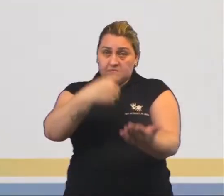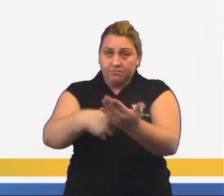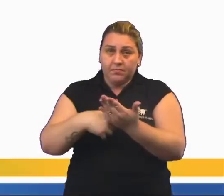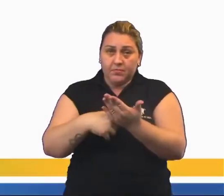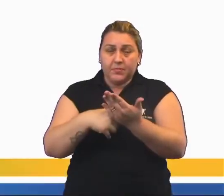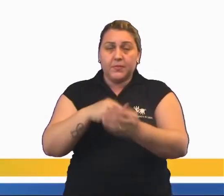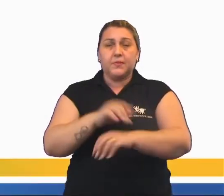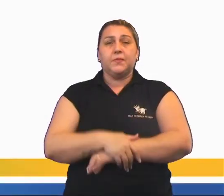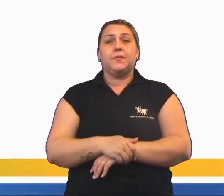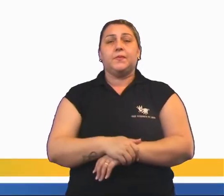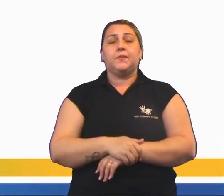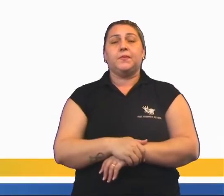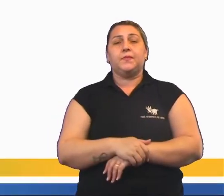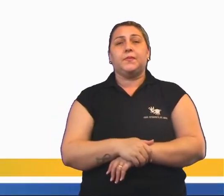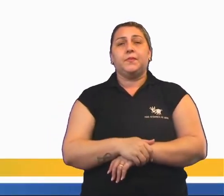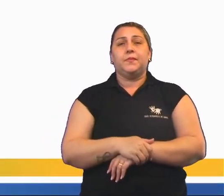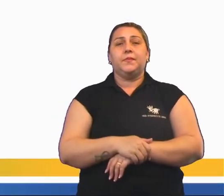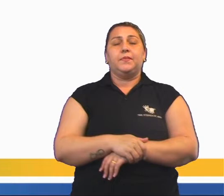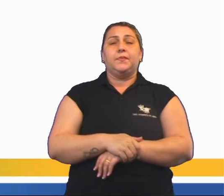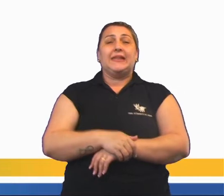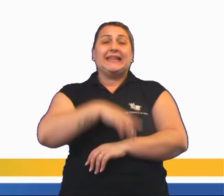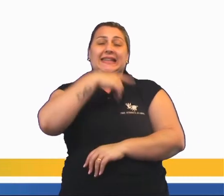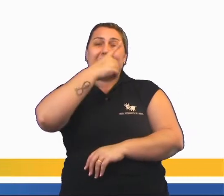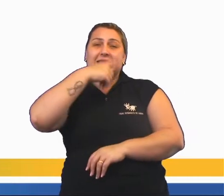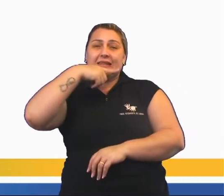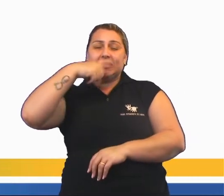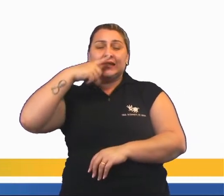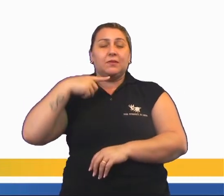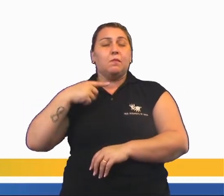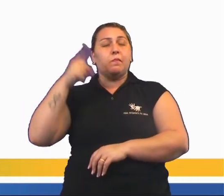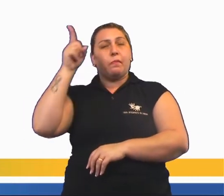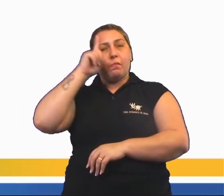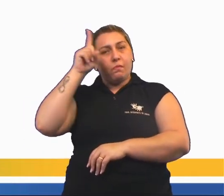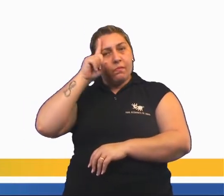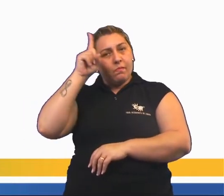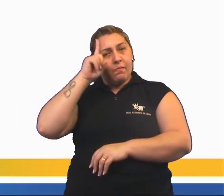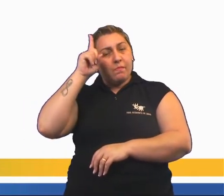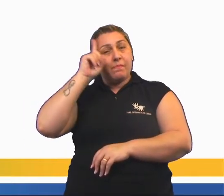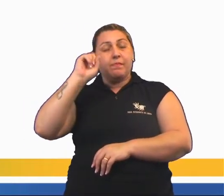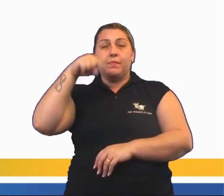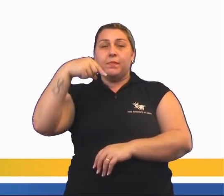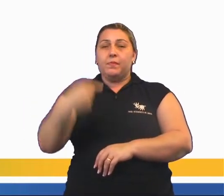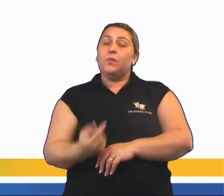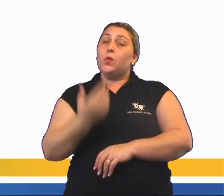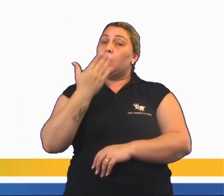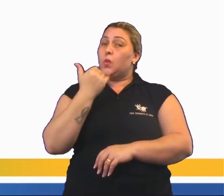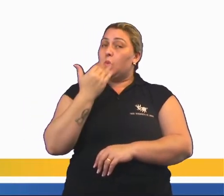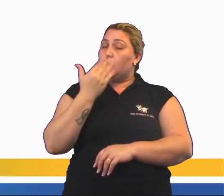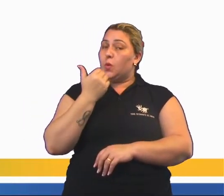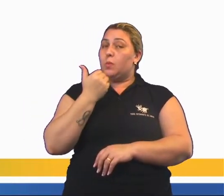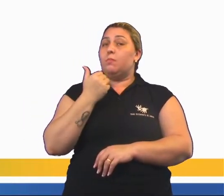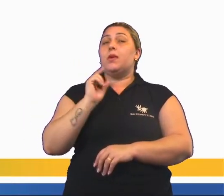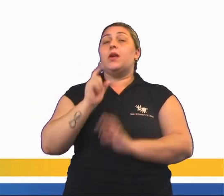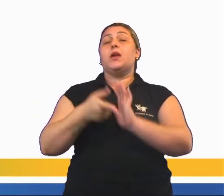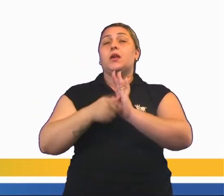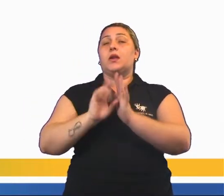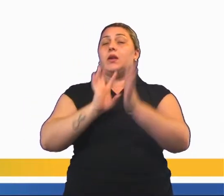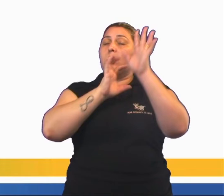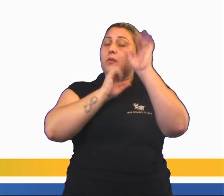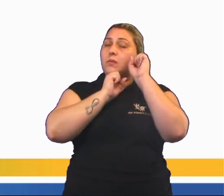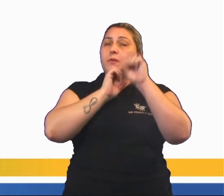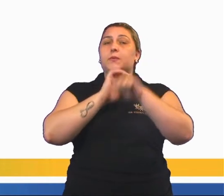combinado? Vamos lá então. Escovar os dentes todos os dias após cada refeição e antes de dormir.